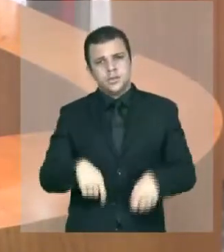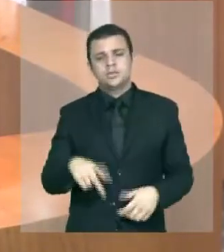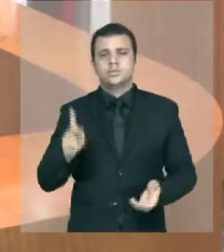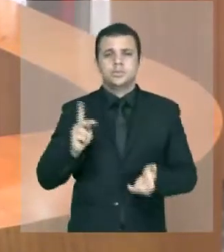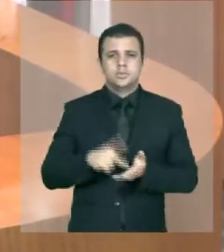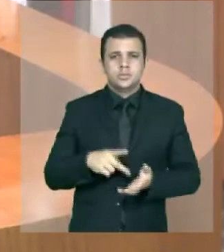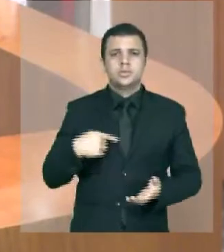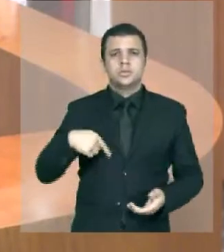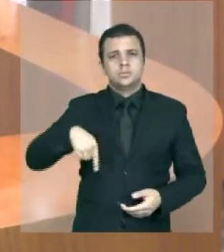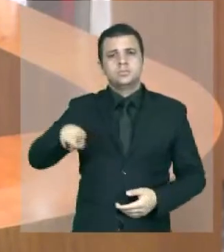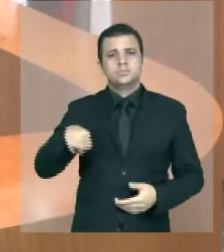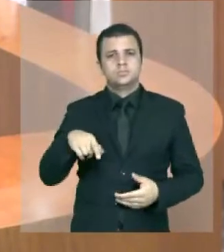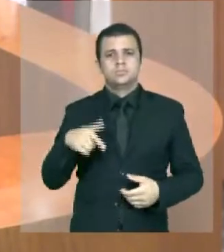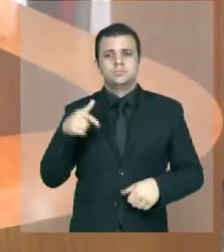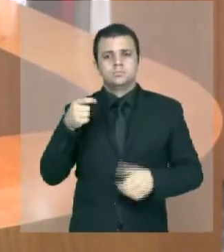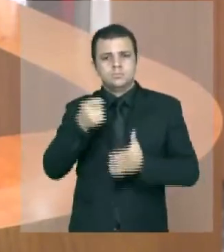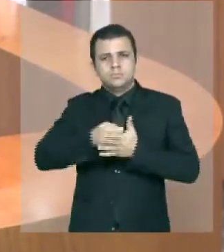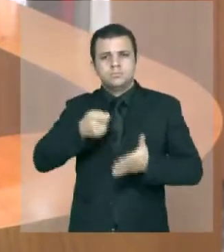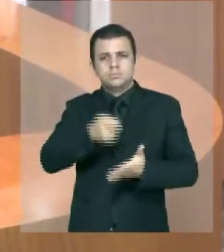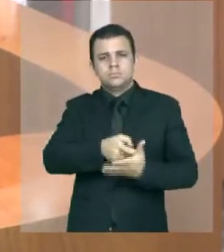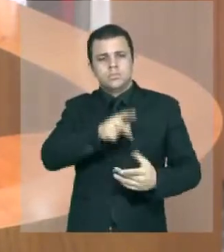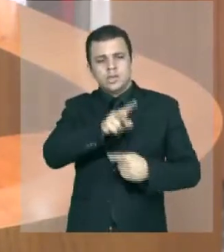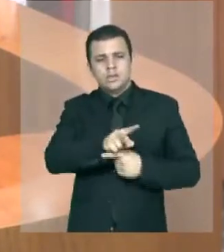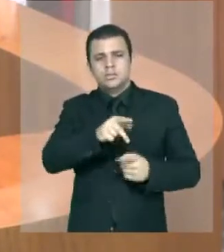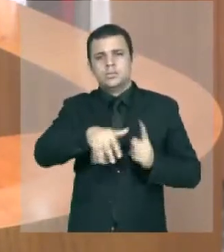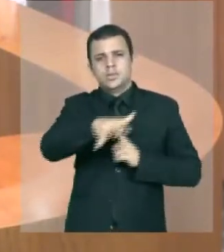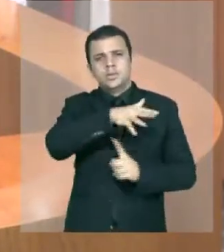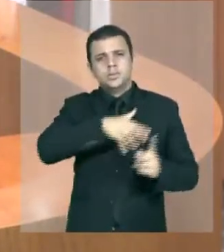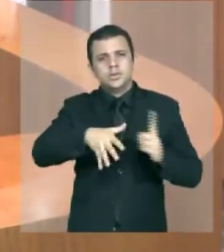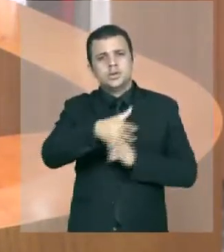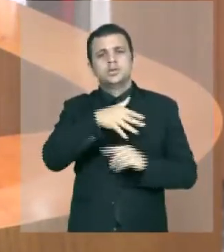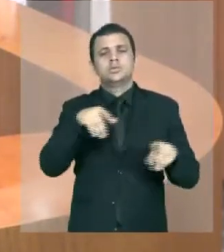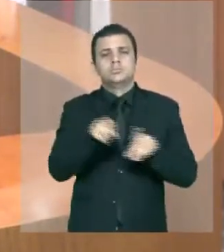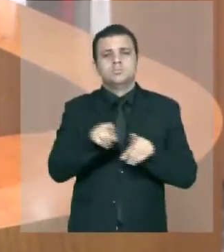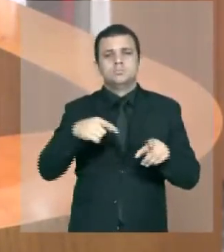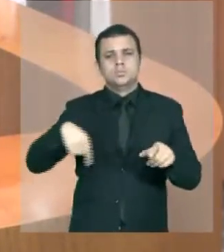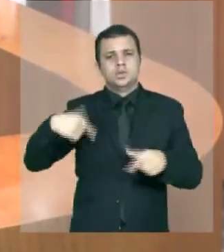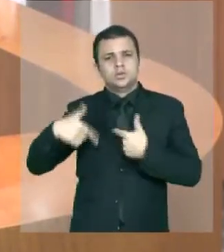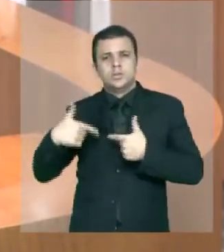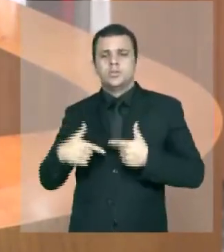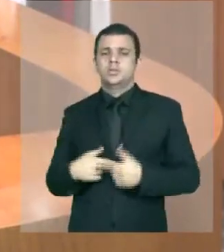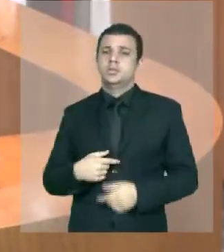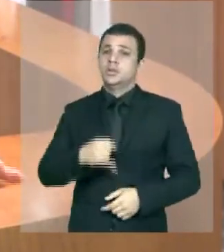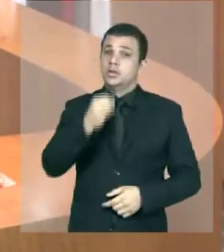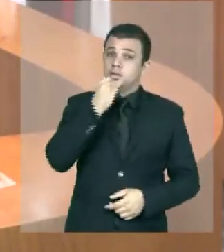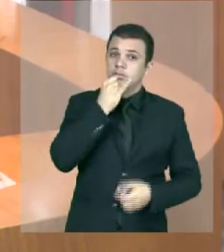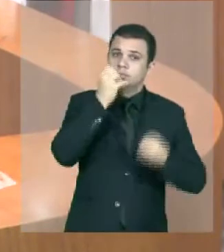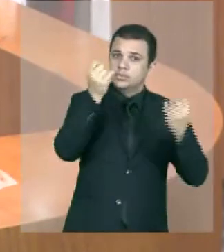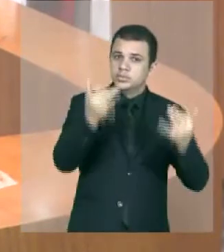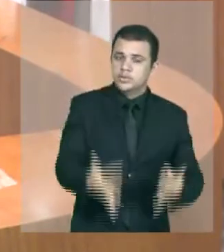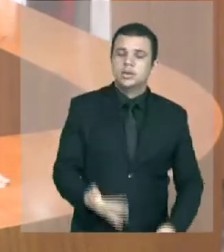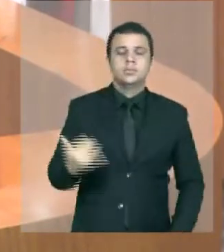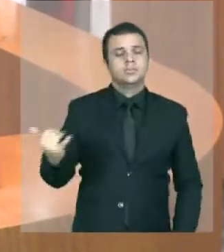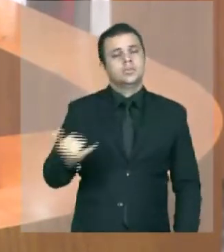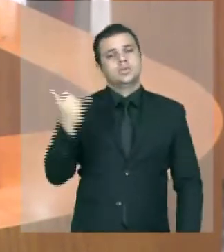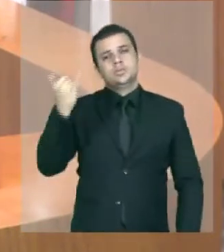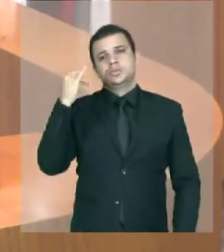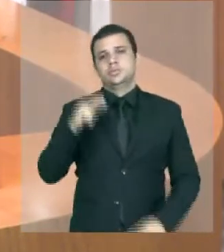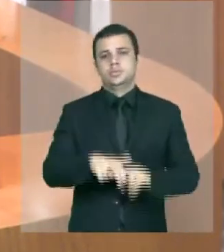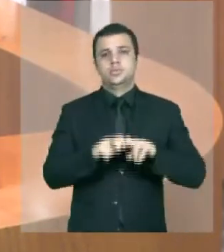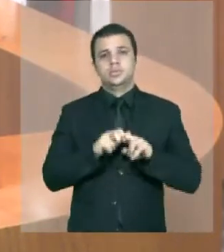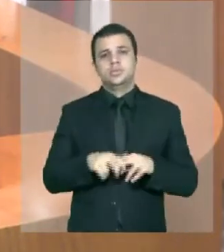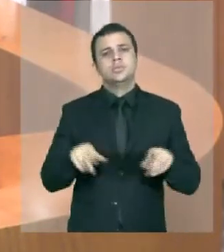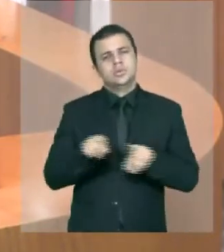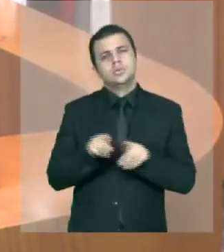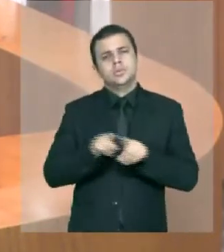a nossa defesa do meio ambiente, levar aquilo que estamos fazendo. E citei um exemplo, senhoras e senhores, muito importante, que inclusive, ainda há